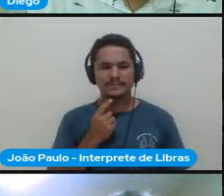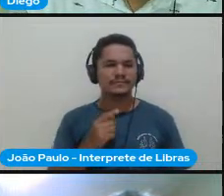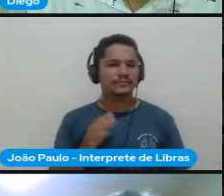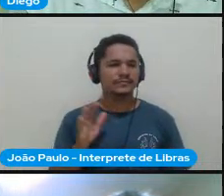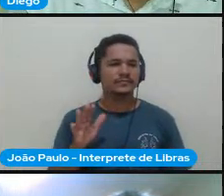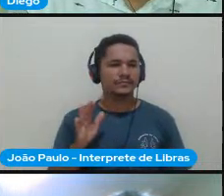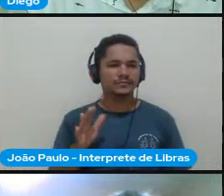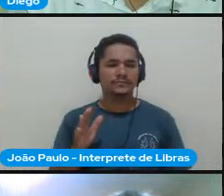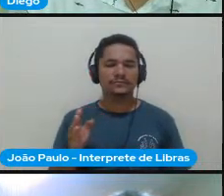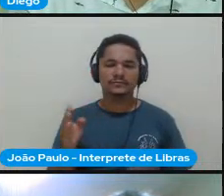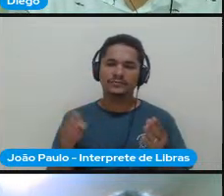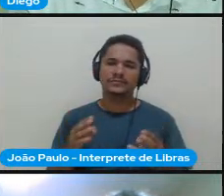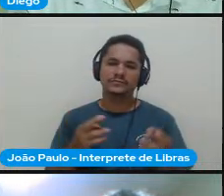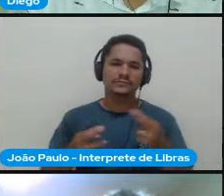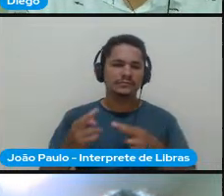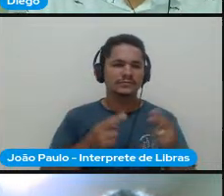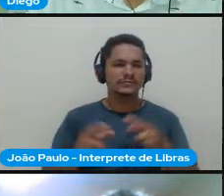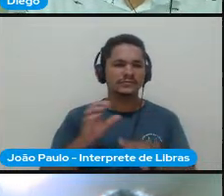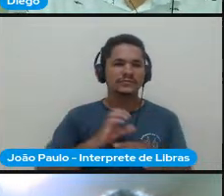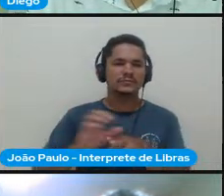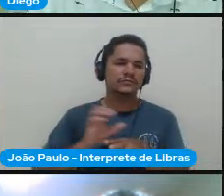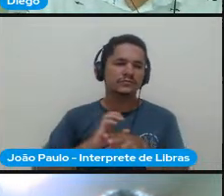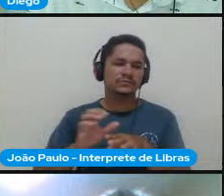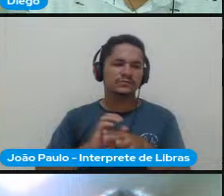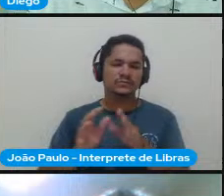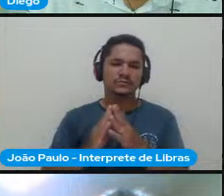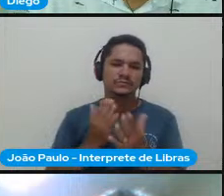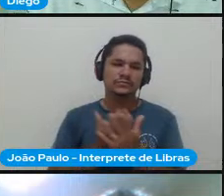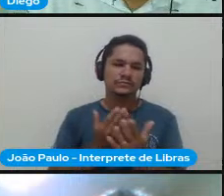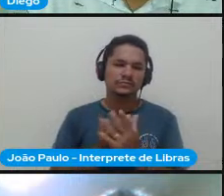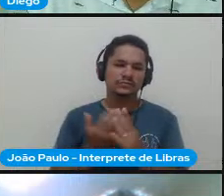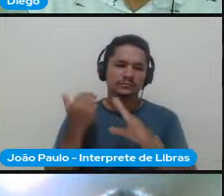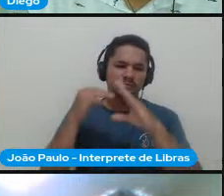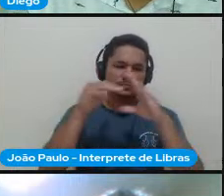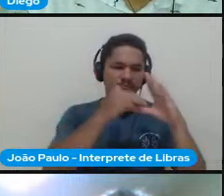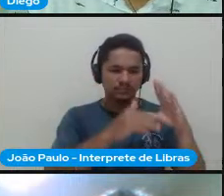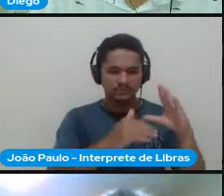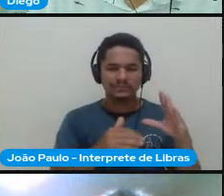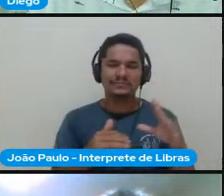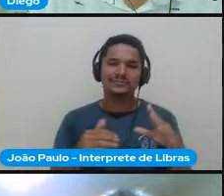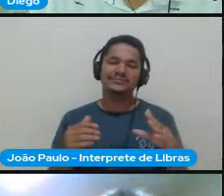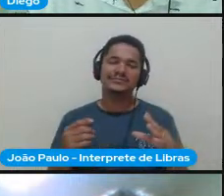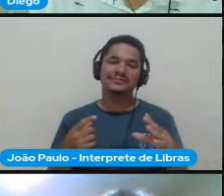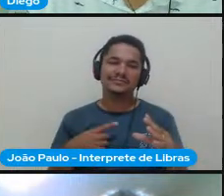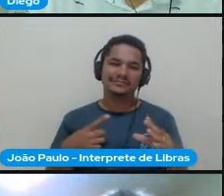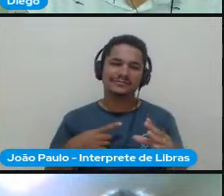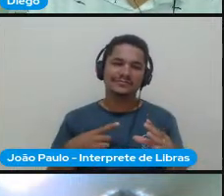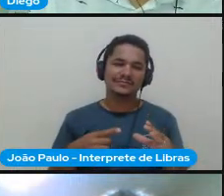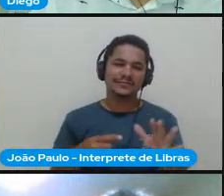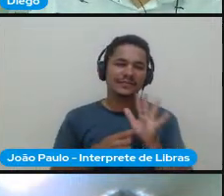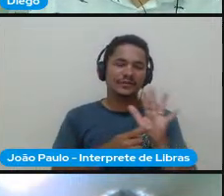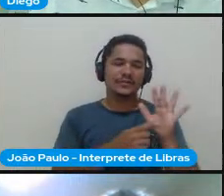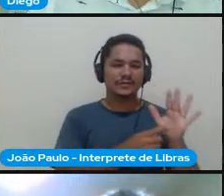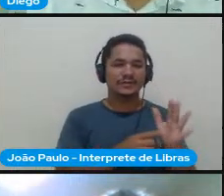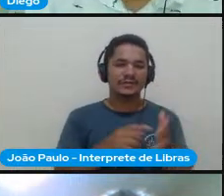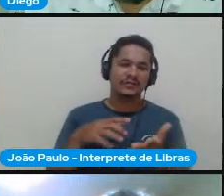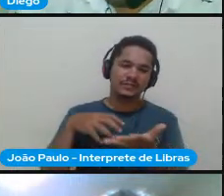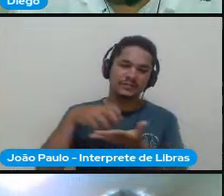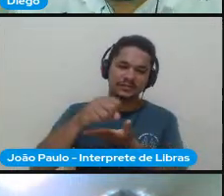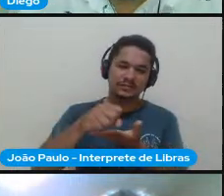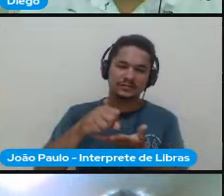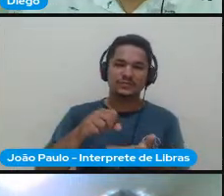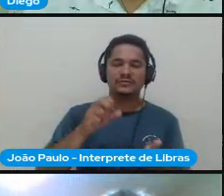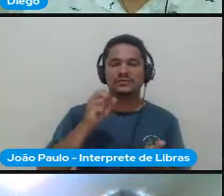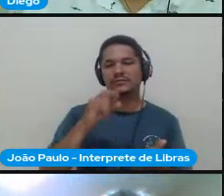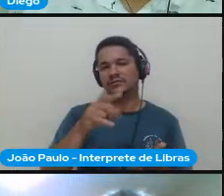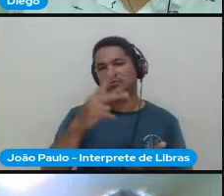Quando chega as relações de curso nas escolas, nós já mandamos um e-mail para as escolas com as ofertas e inscrição. Então, se a sua escola ainda não se